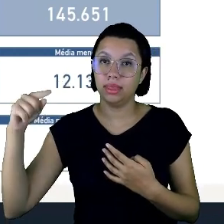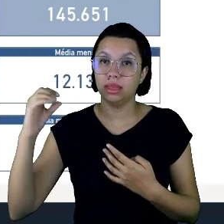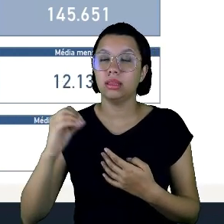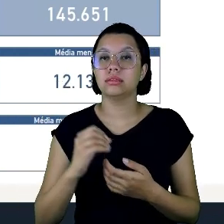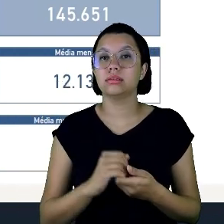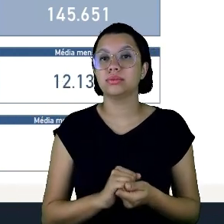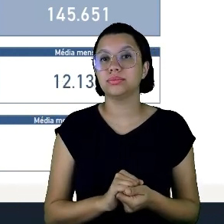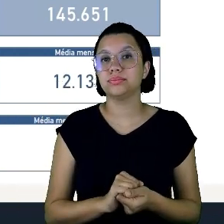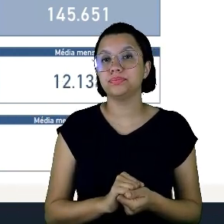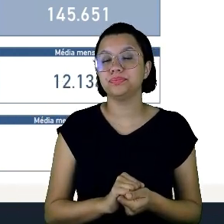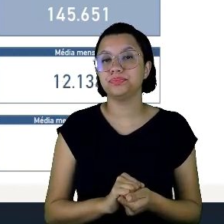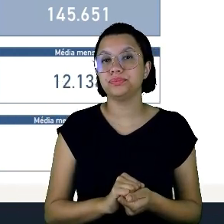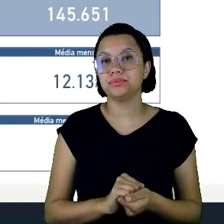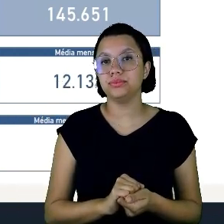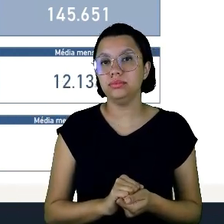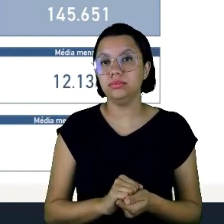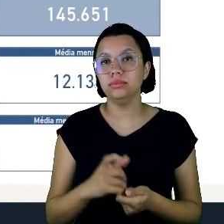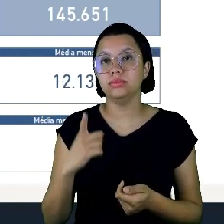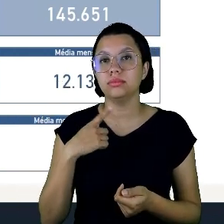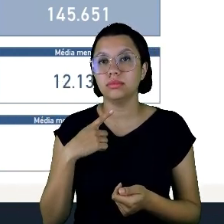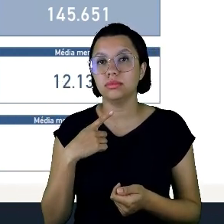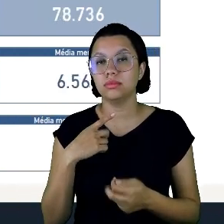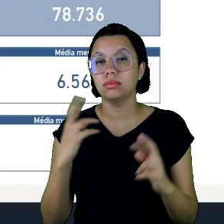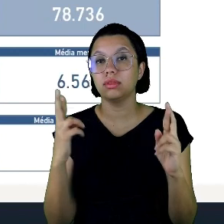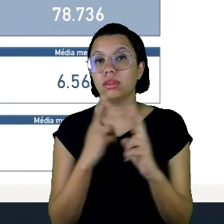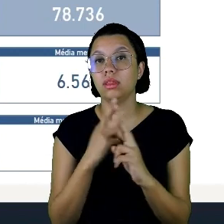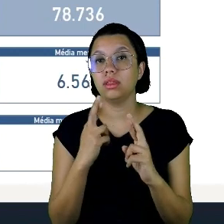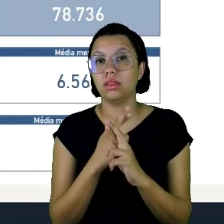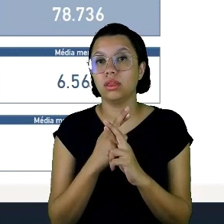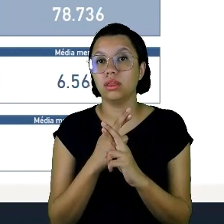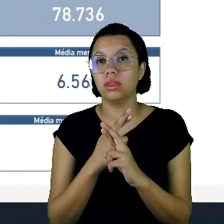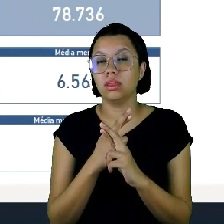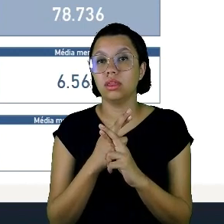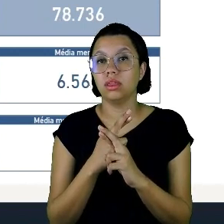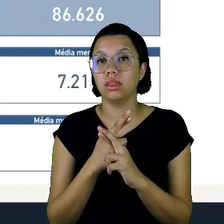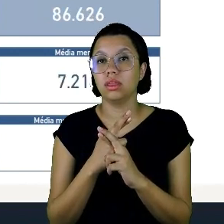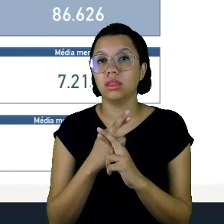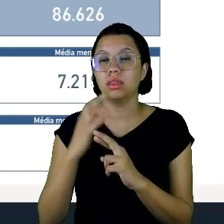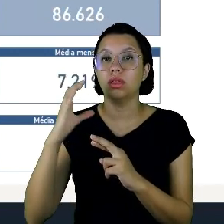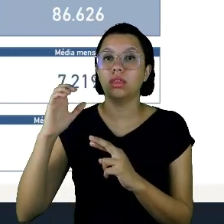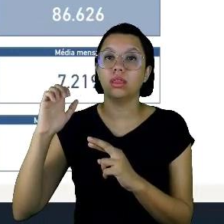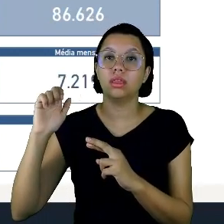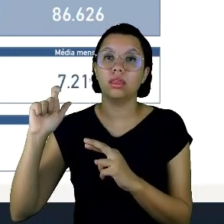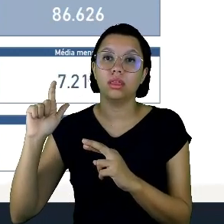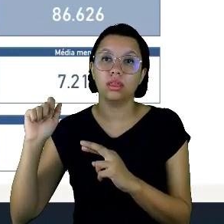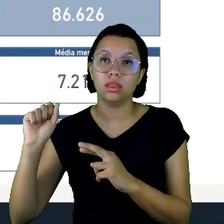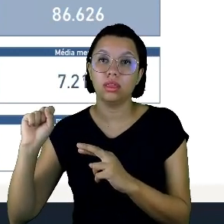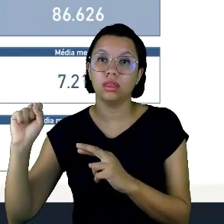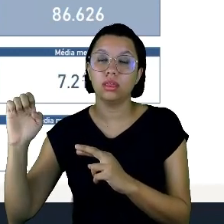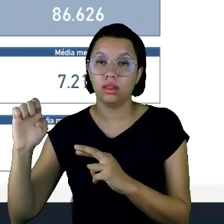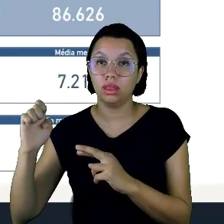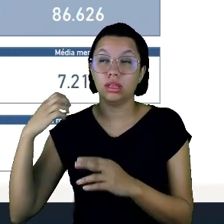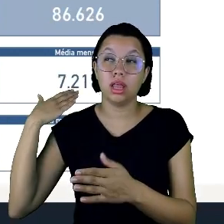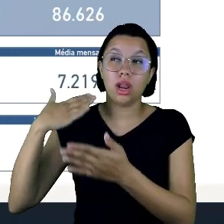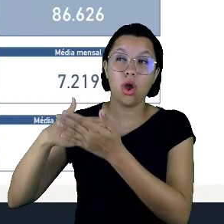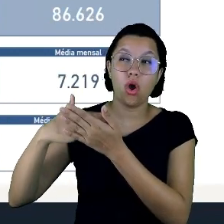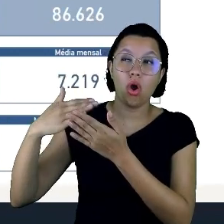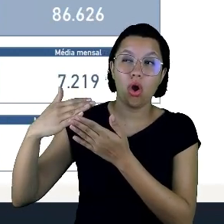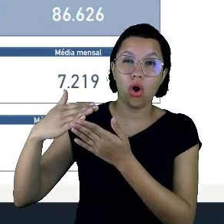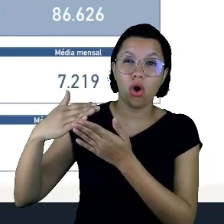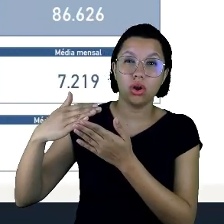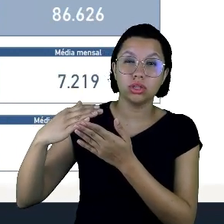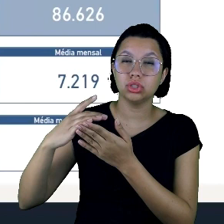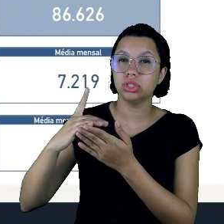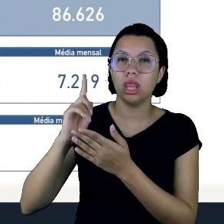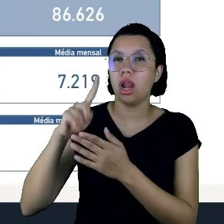digita apela. Então, seleciona aqui, ó, quantas apelações tem relacionar que a classe na